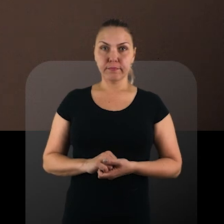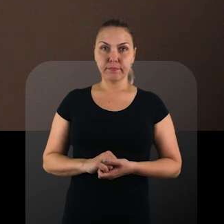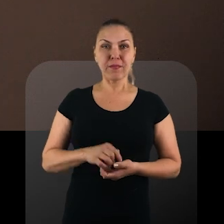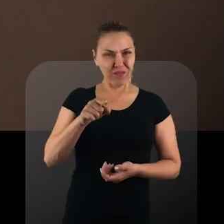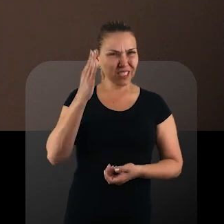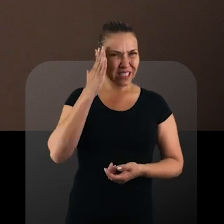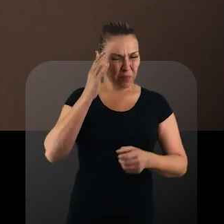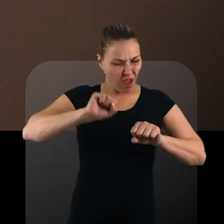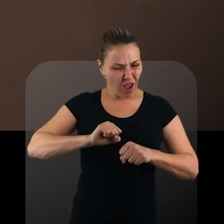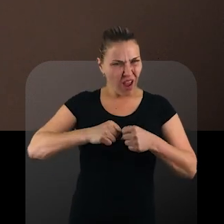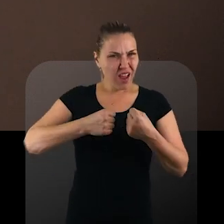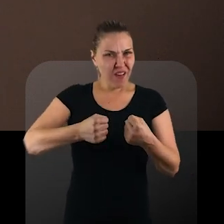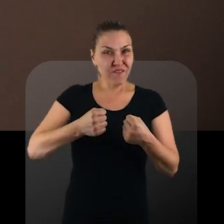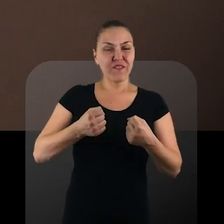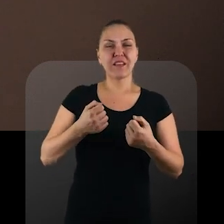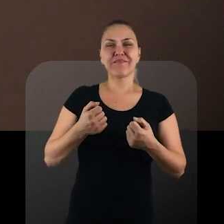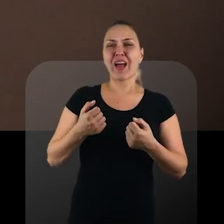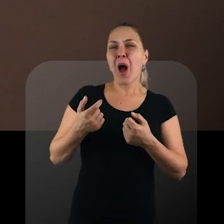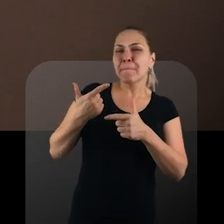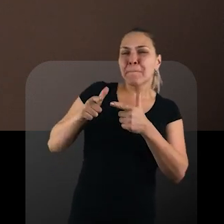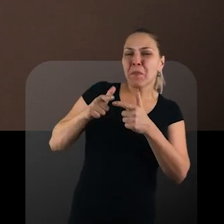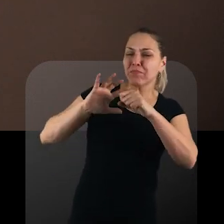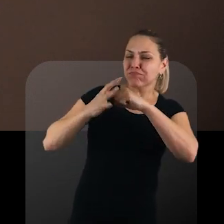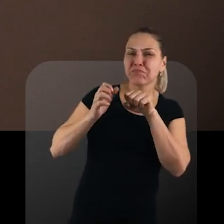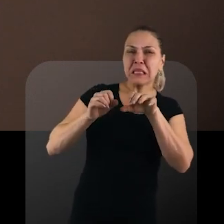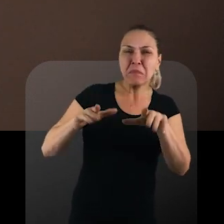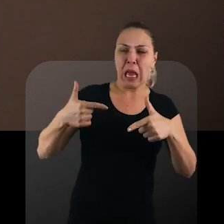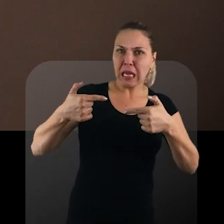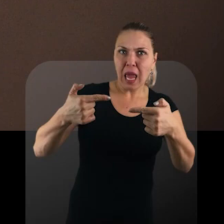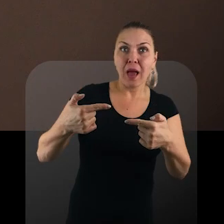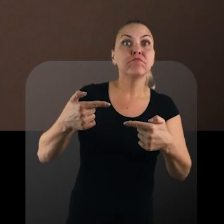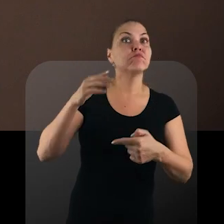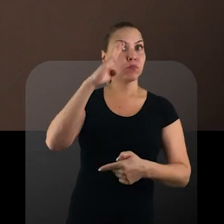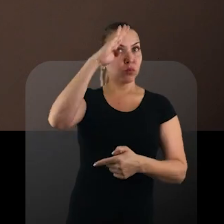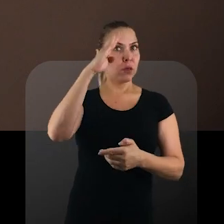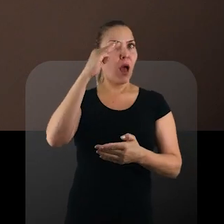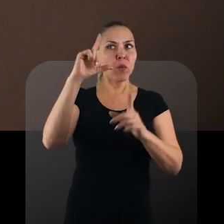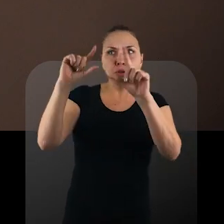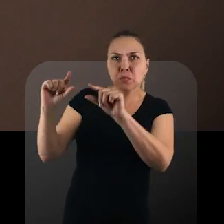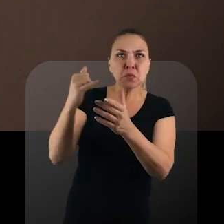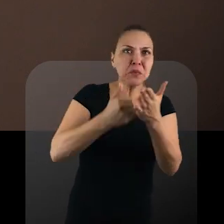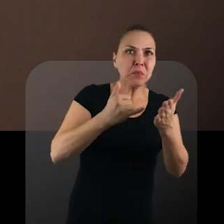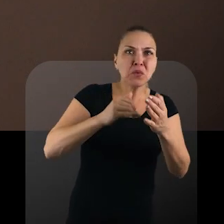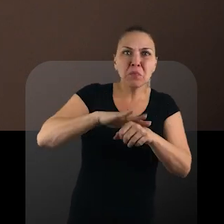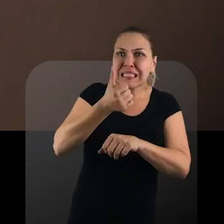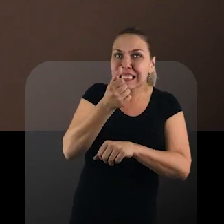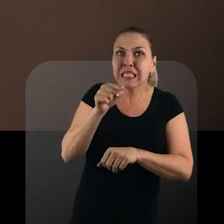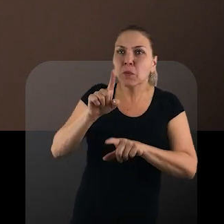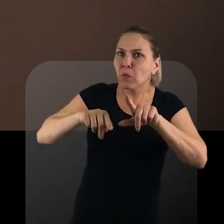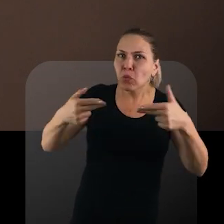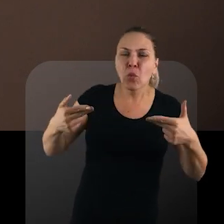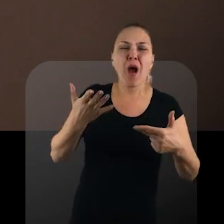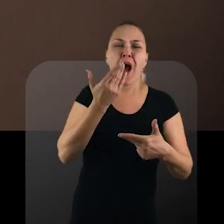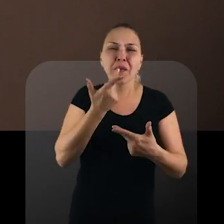você sabia que para enfrentar a crise da pandemia da Guerra bolsonaro reduziu impostos de mais de 6 mil produtos incluindo